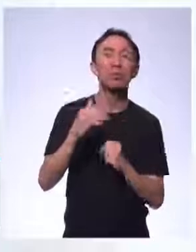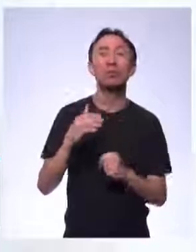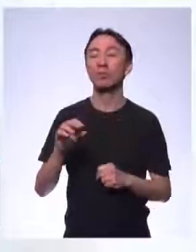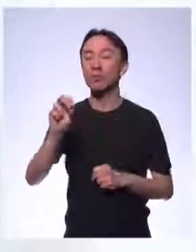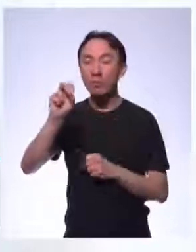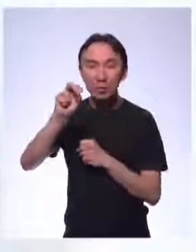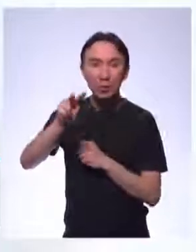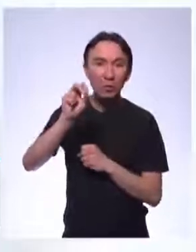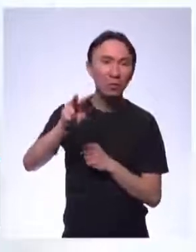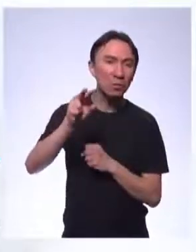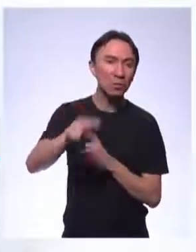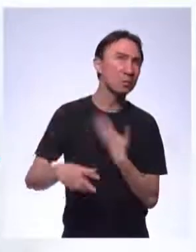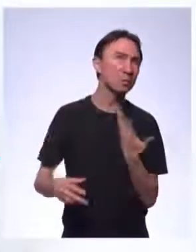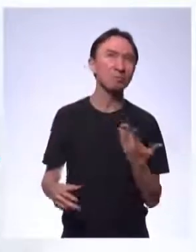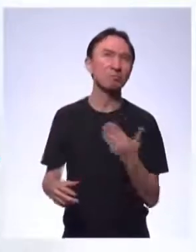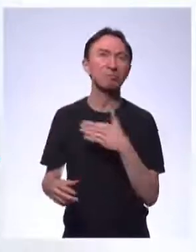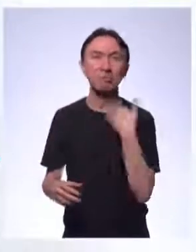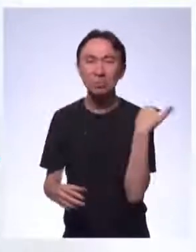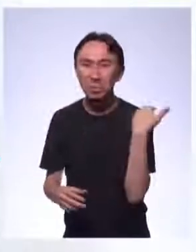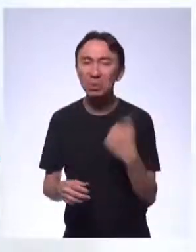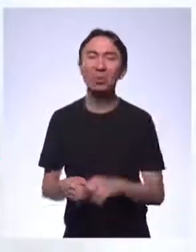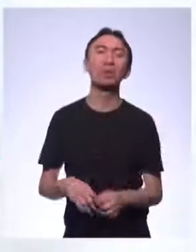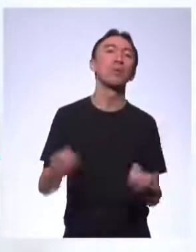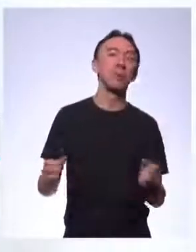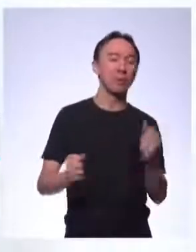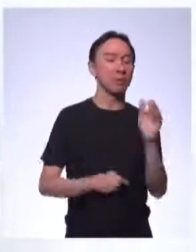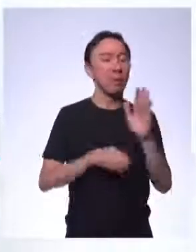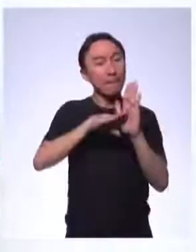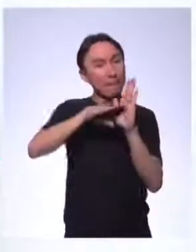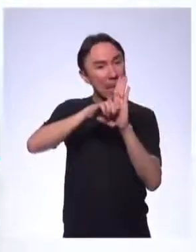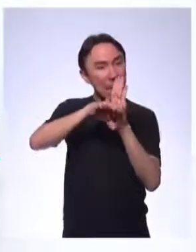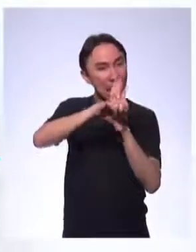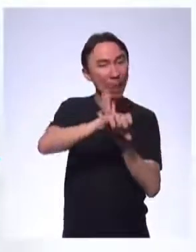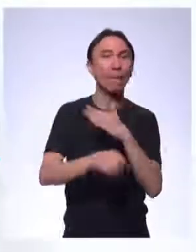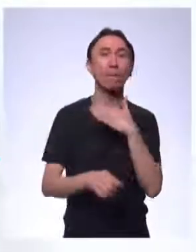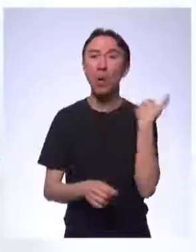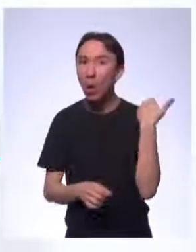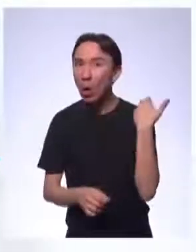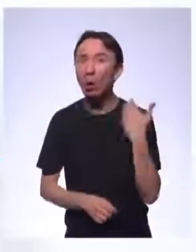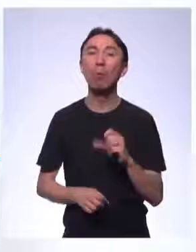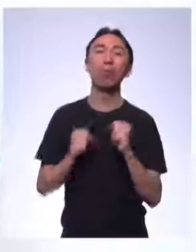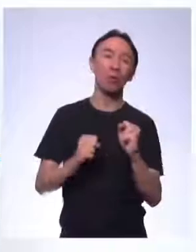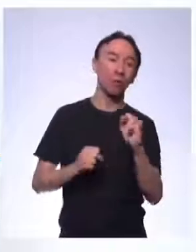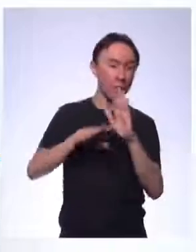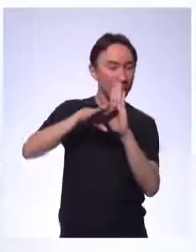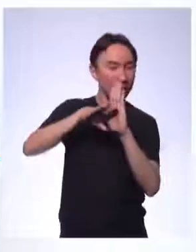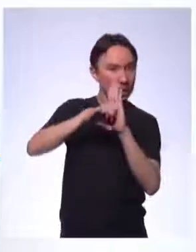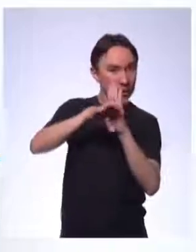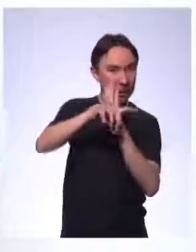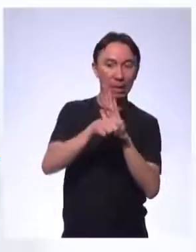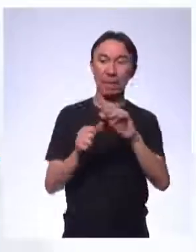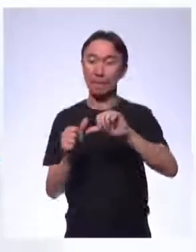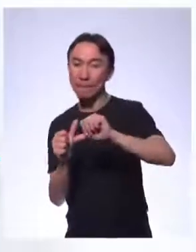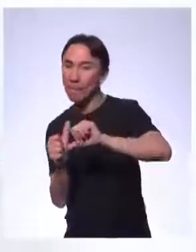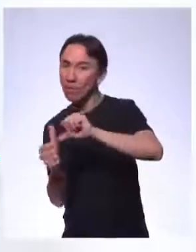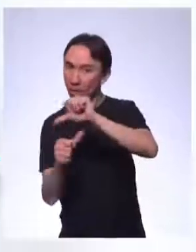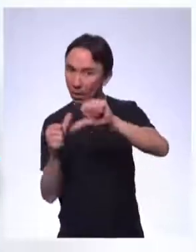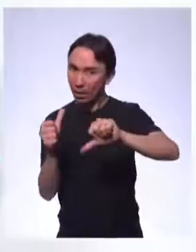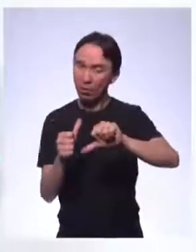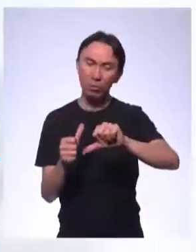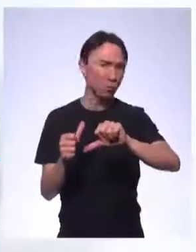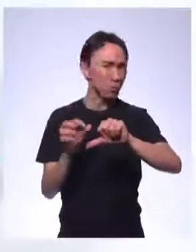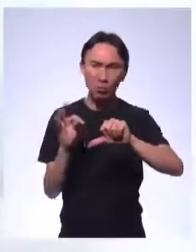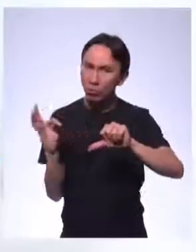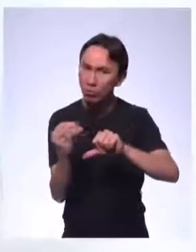bactéria morta, eu posso ter uma bactéria modificada. Tudo isso pode gerar uma vacina. Para quê? Você tem